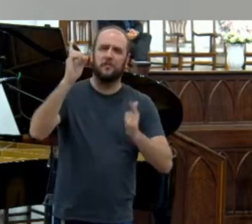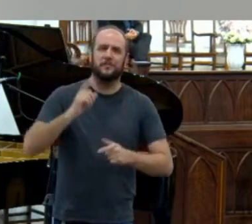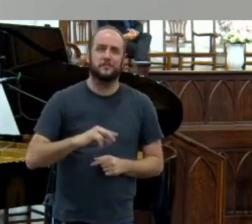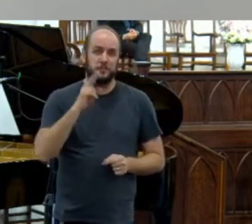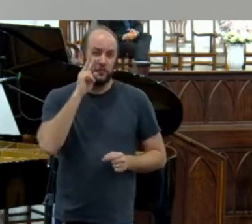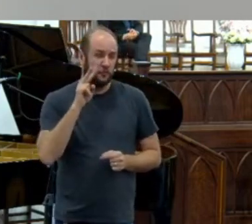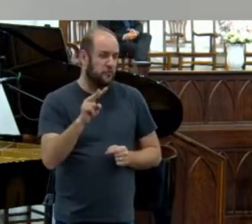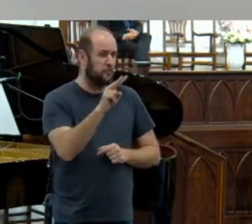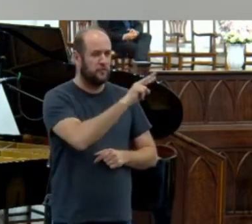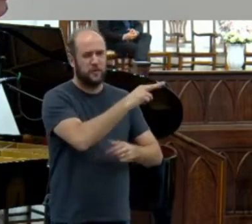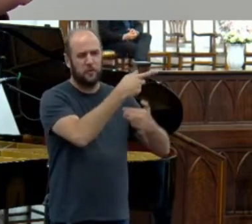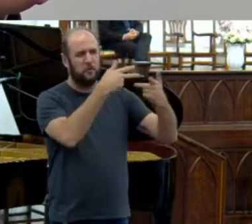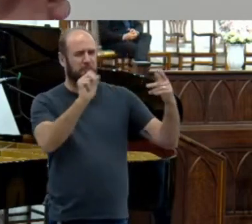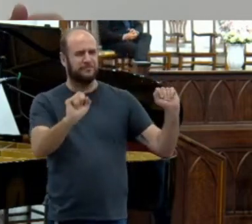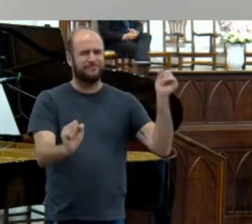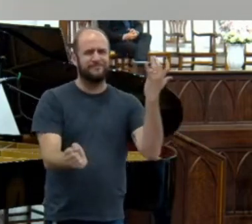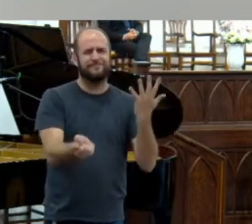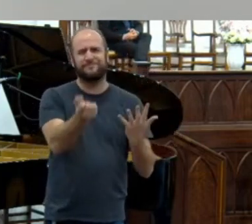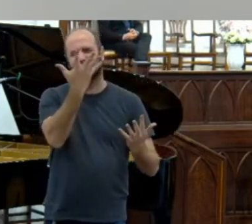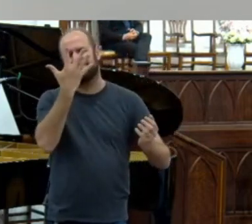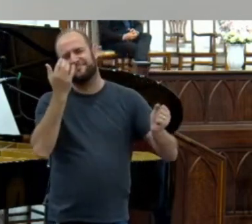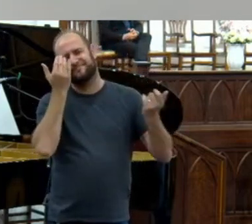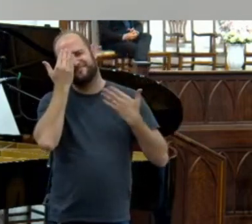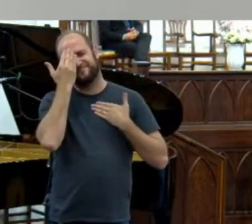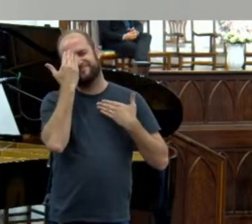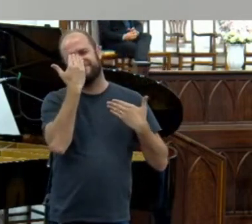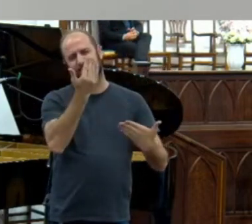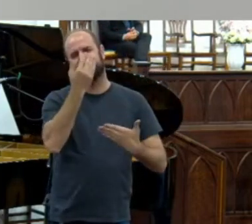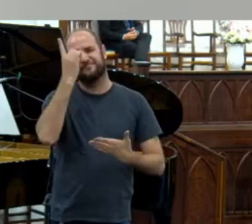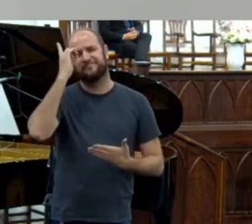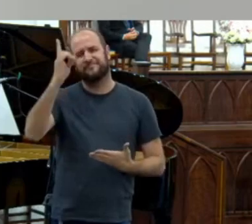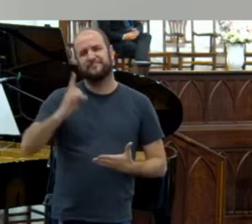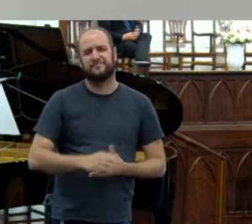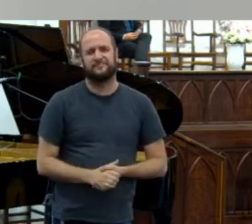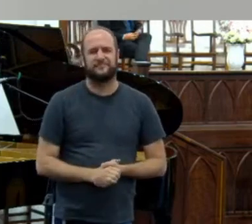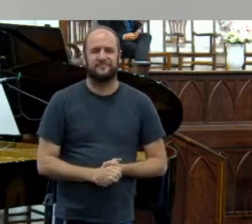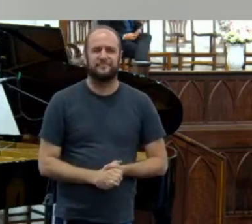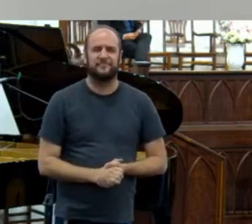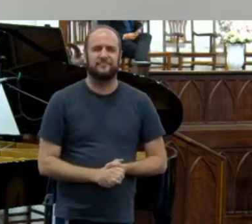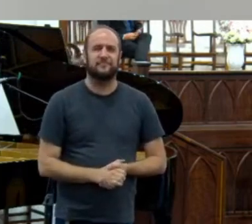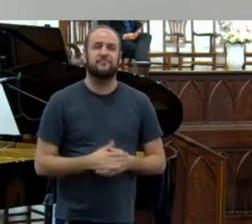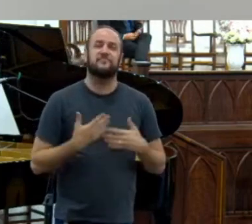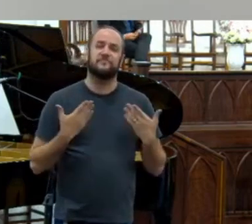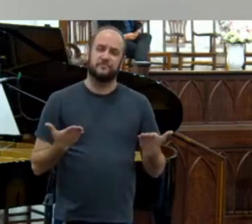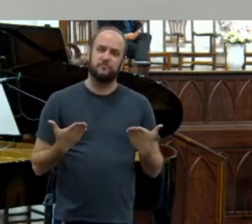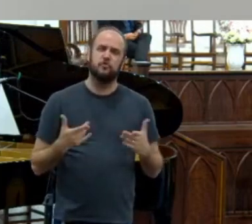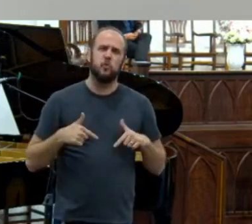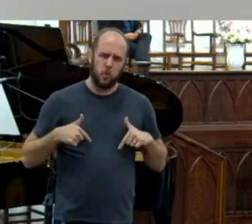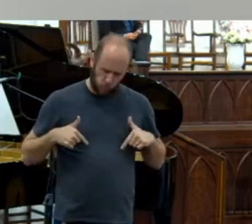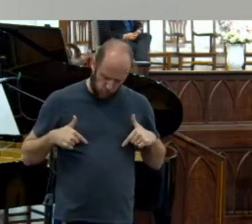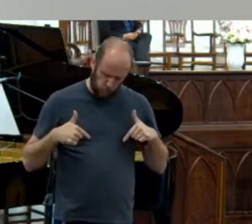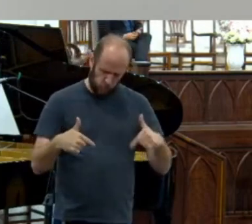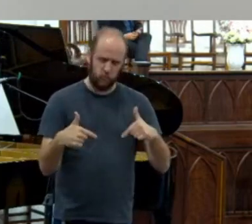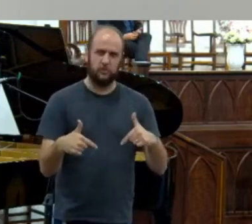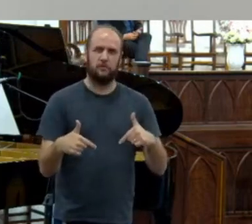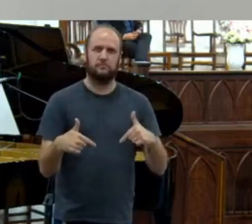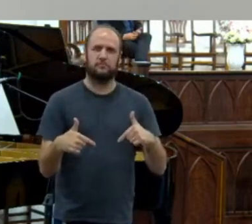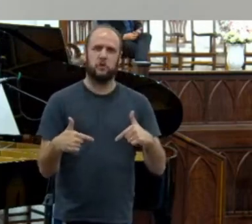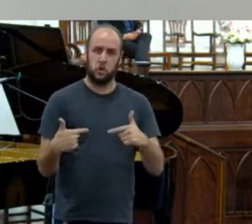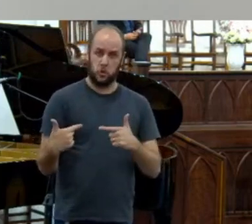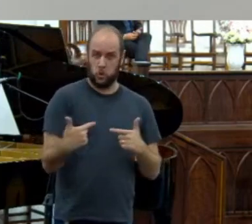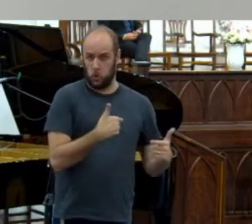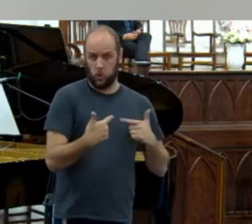para todas as coisas e render graças a Deus. Portanto, lute contra a sua